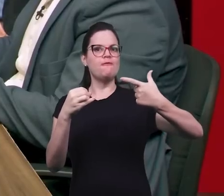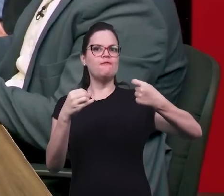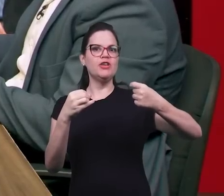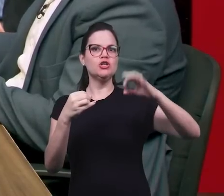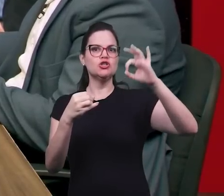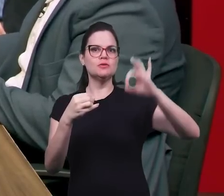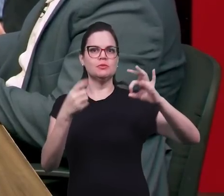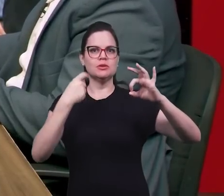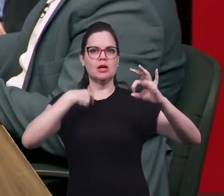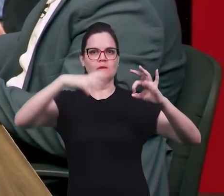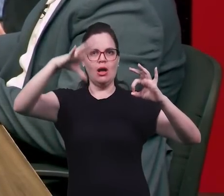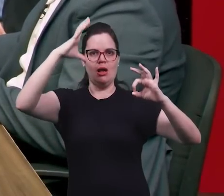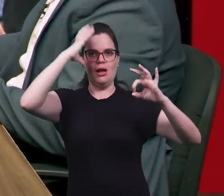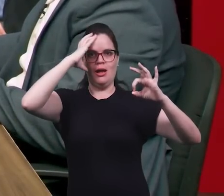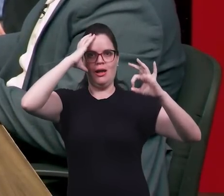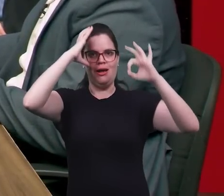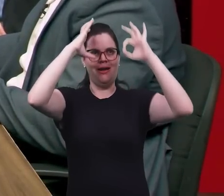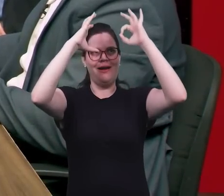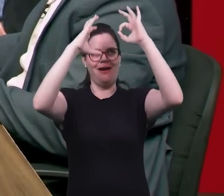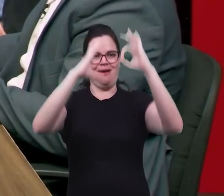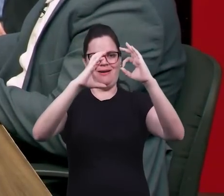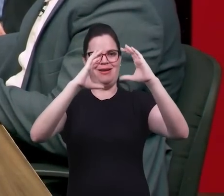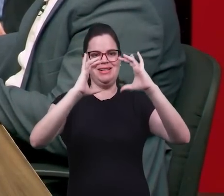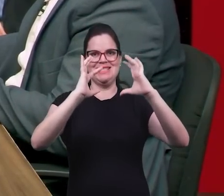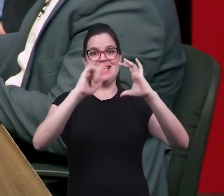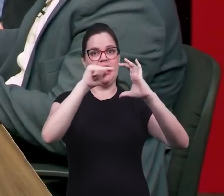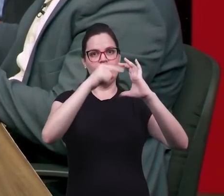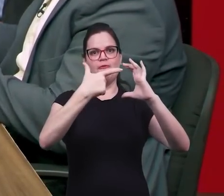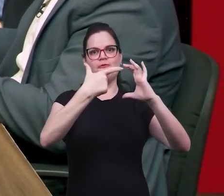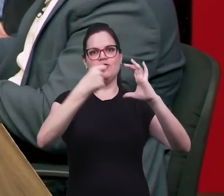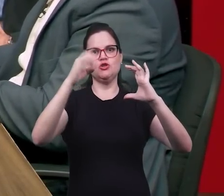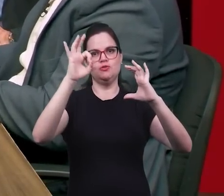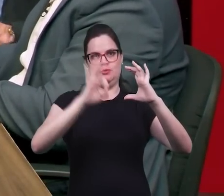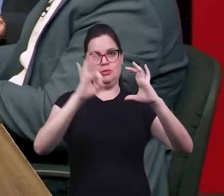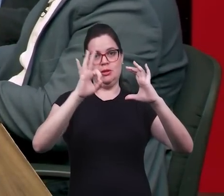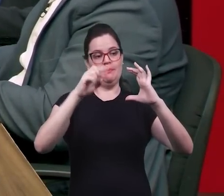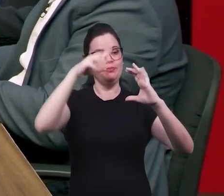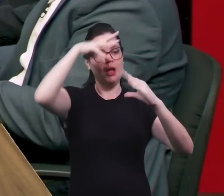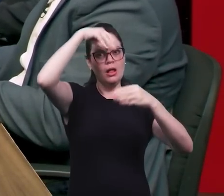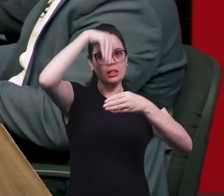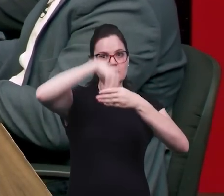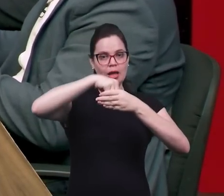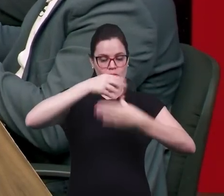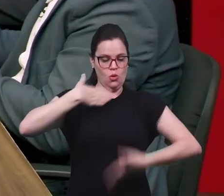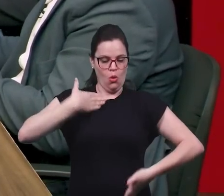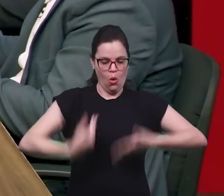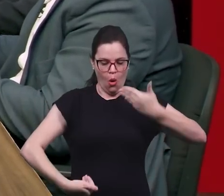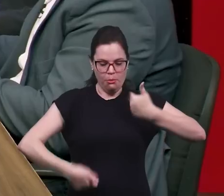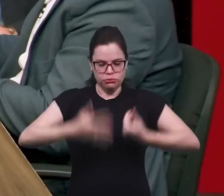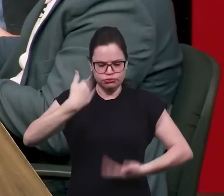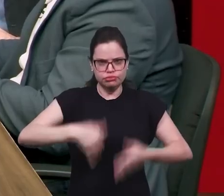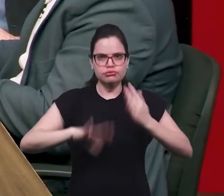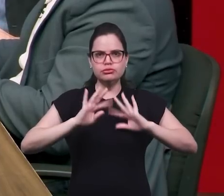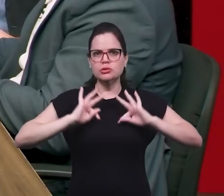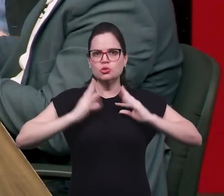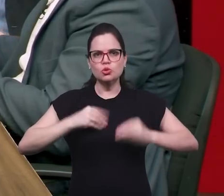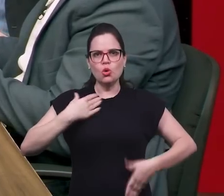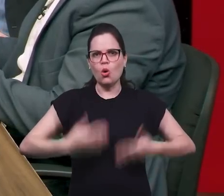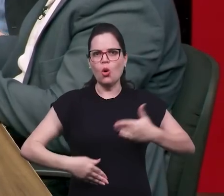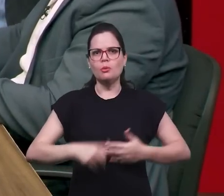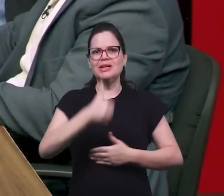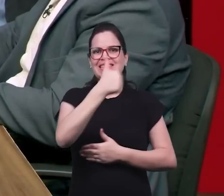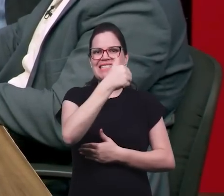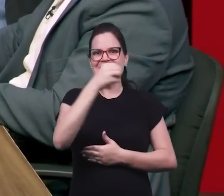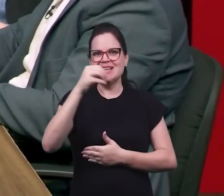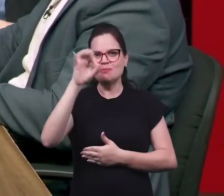composto de 80% de água, né? Então, essa máquina de processamento, 80% dela é de água. É uma coisa